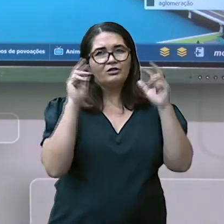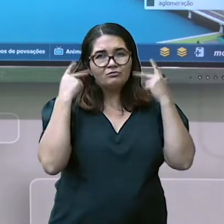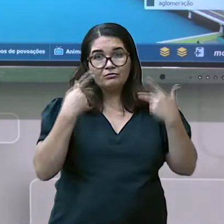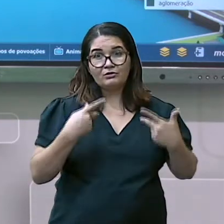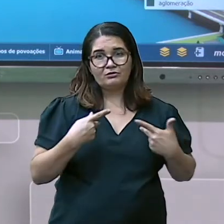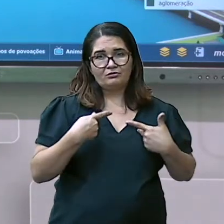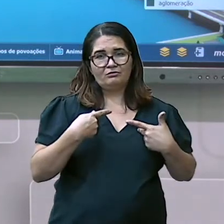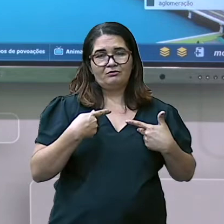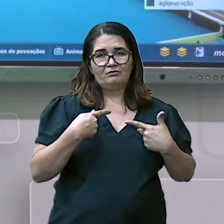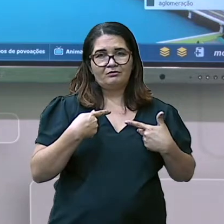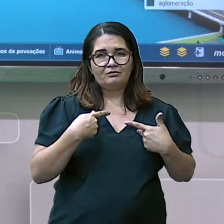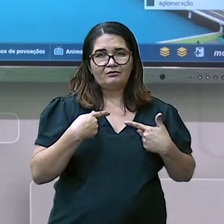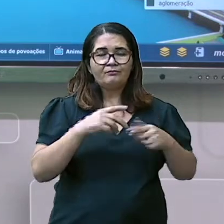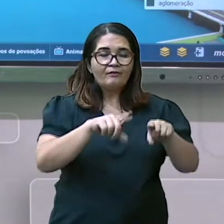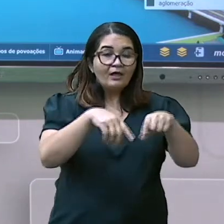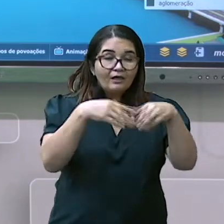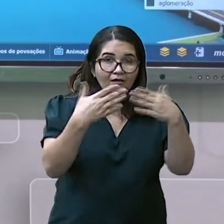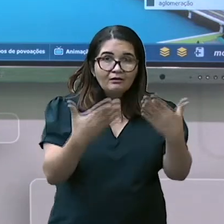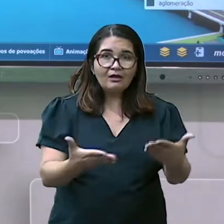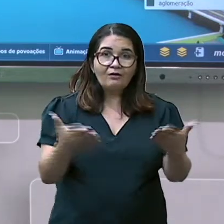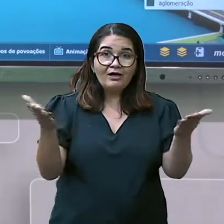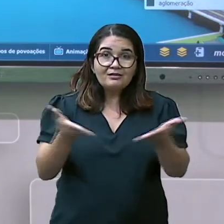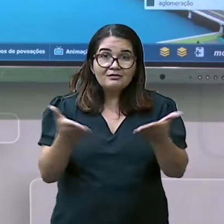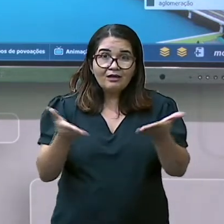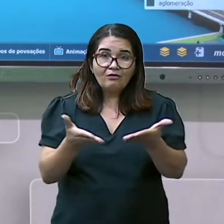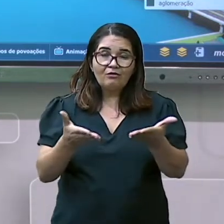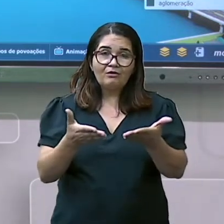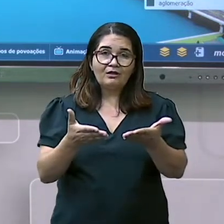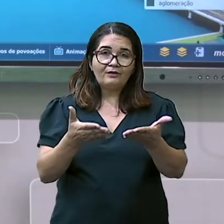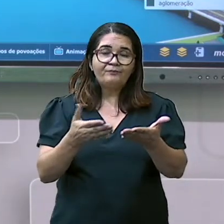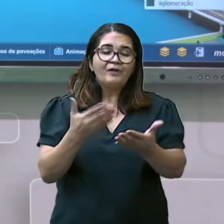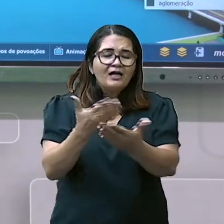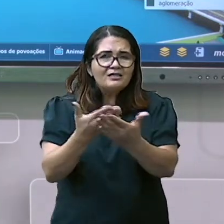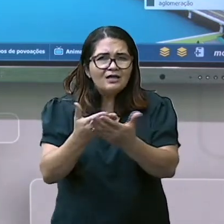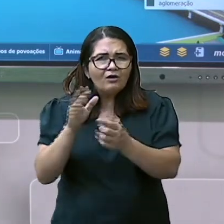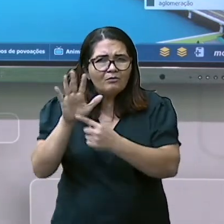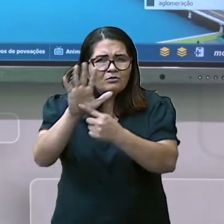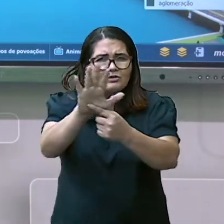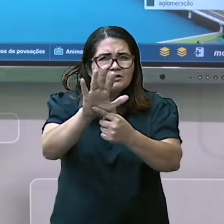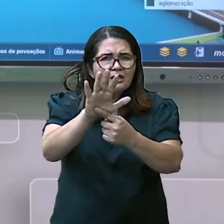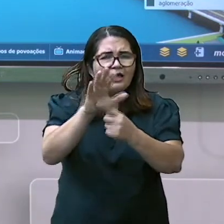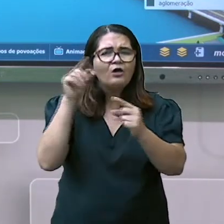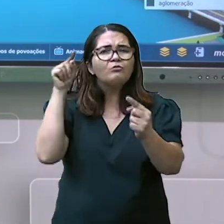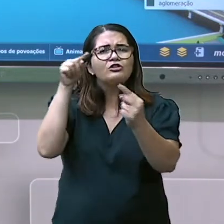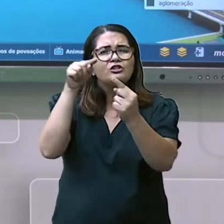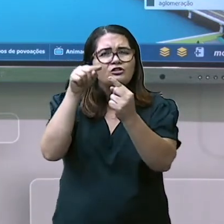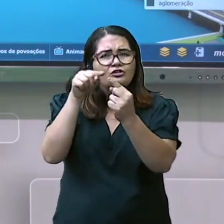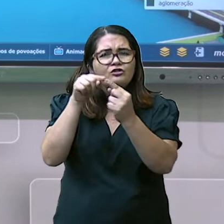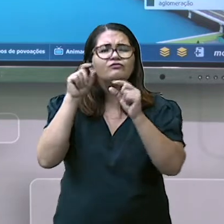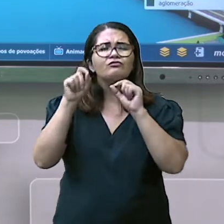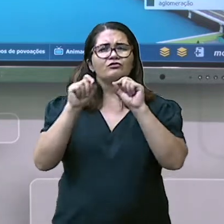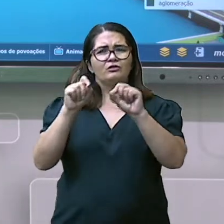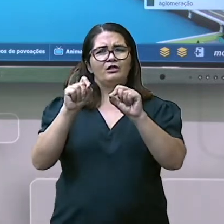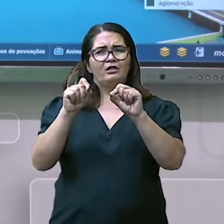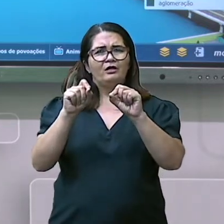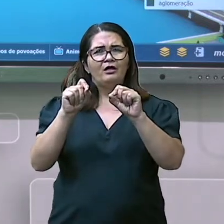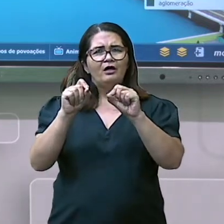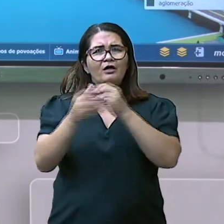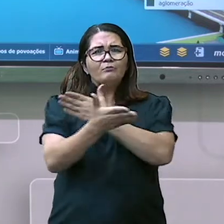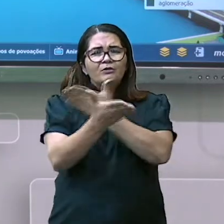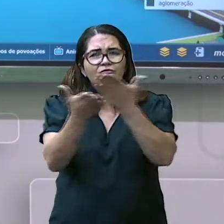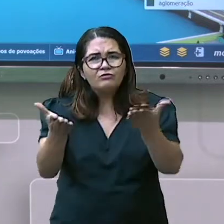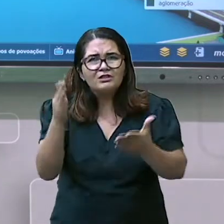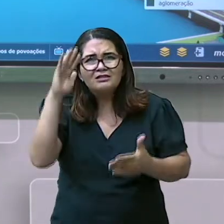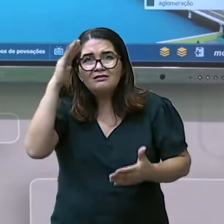Ok? Então, essa aula de hoje ela teve o objetivo de mostrar para você, falar sobre esse crescimento